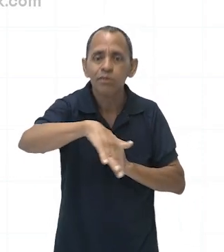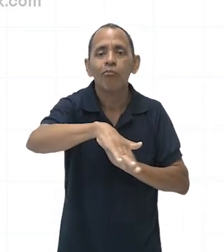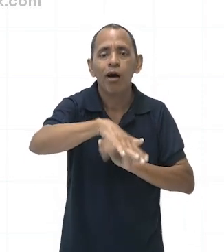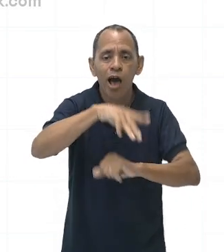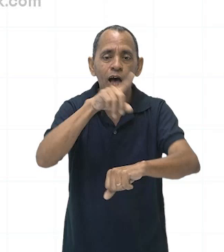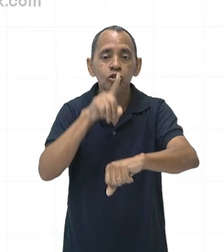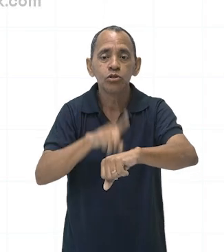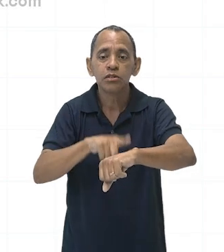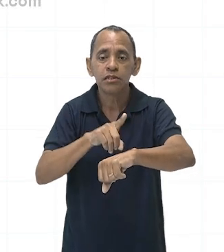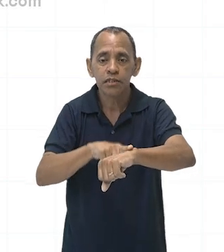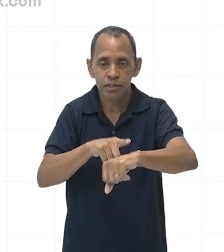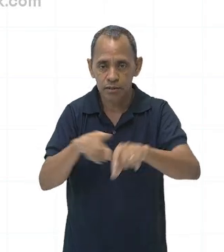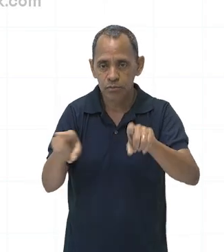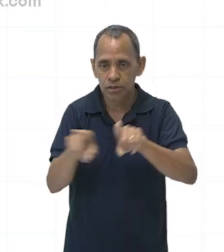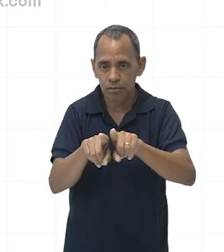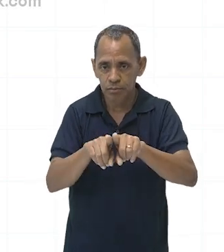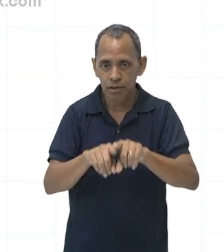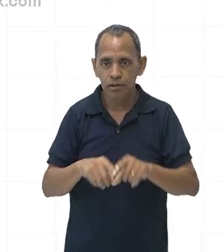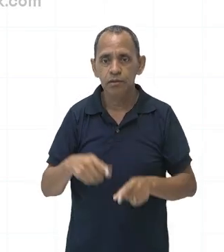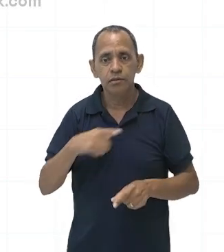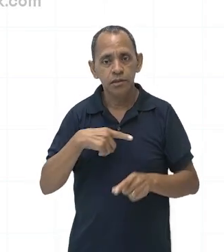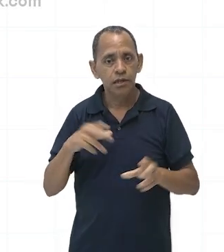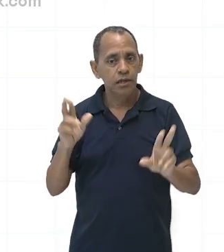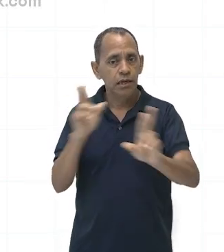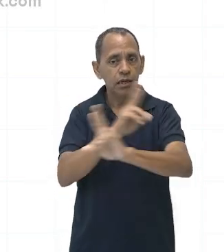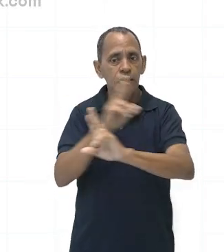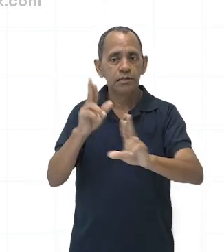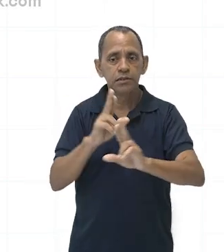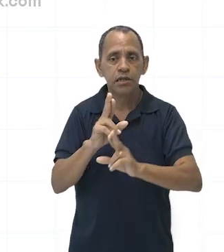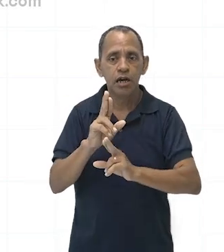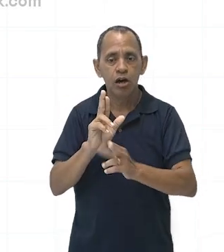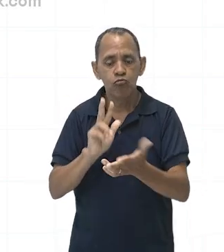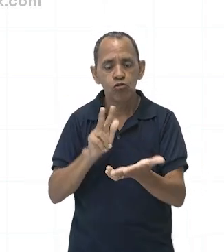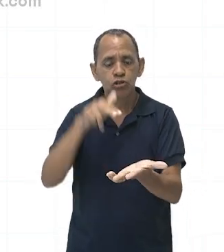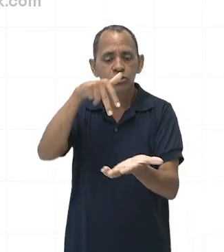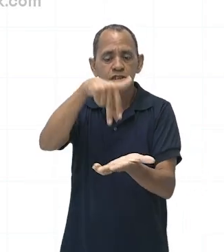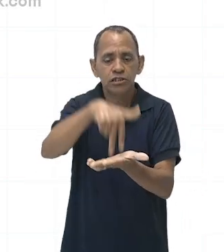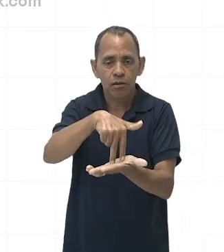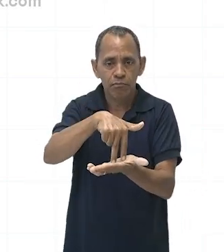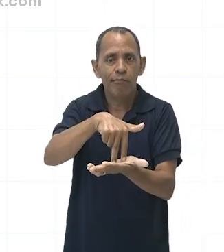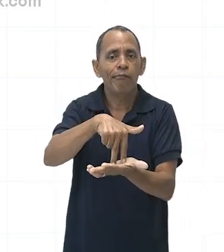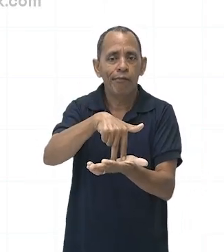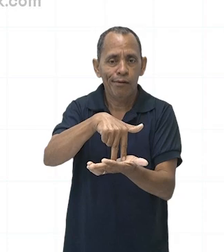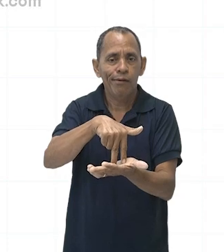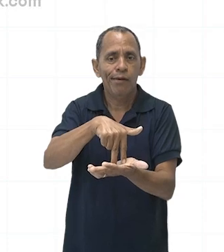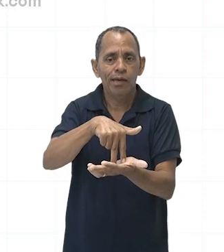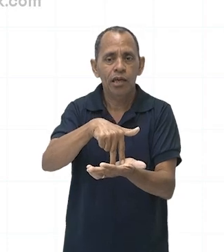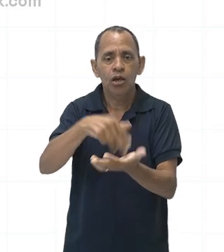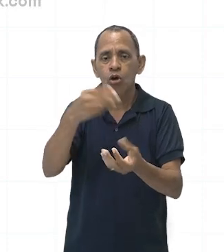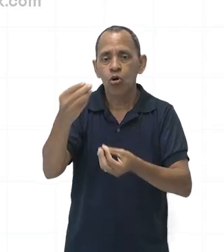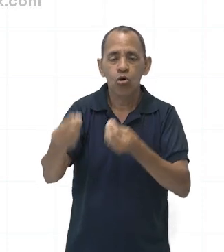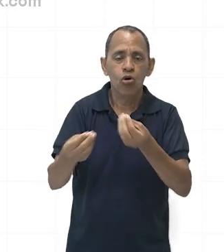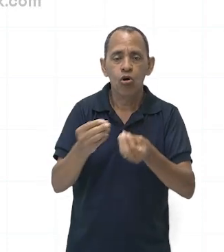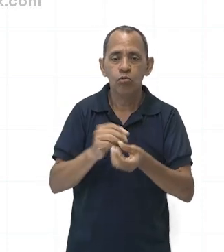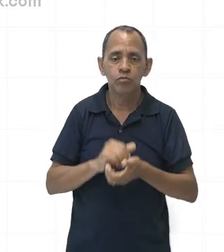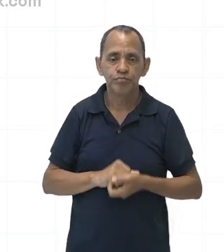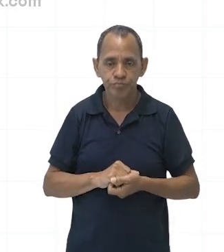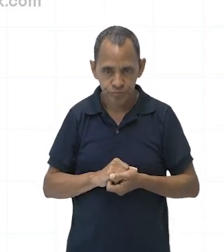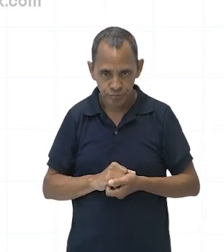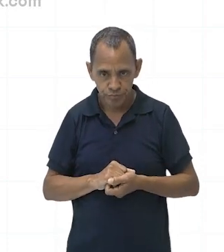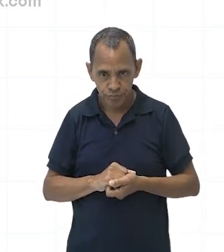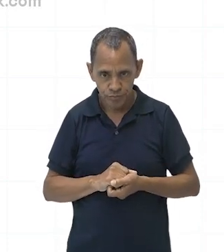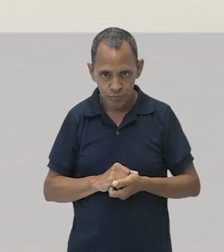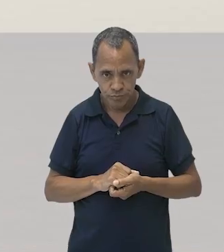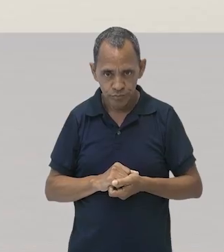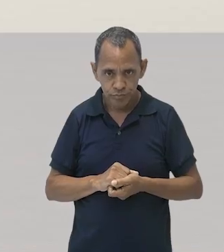Essa capacidade está relacionada a situar-se no espaço e no tempo, ao mesmo tempo,